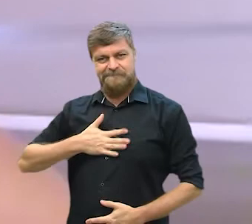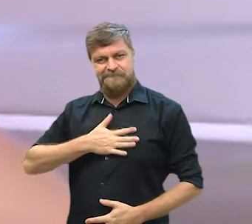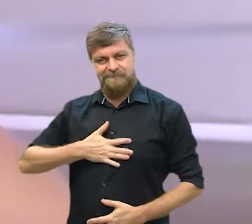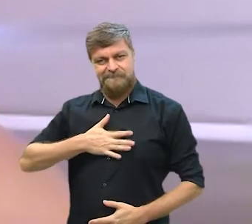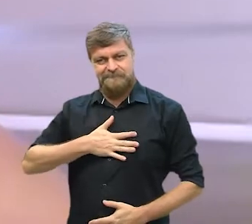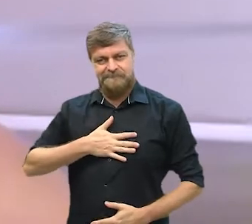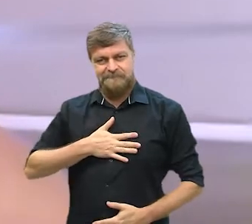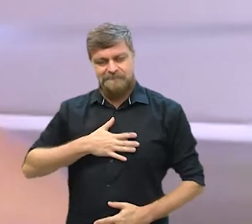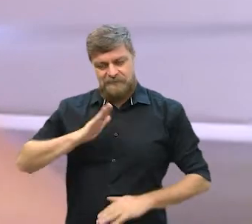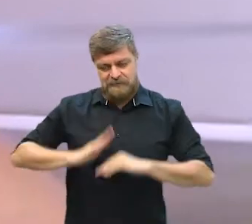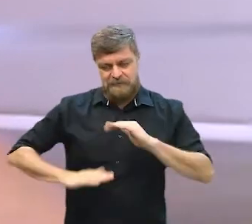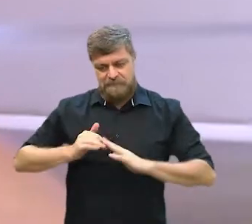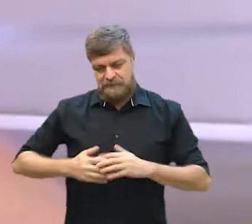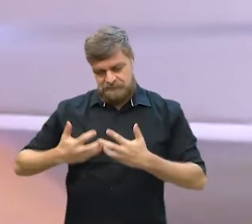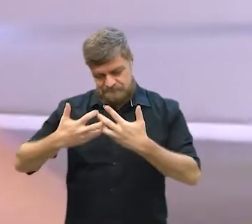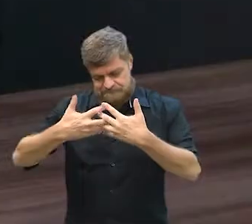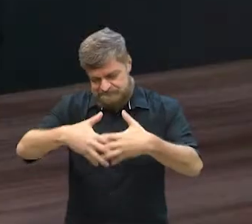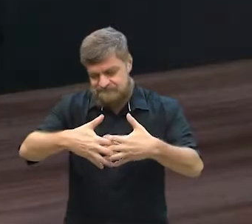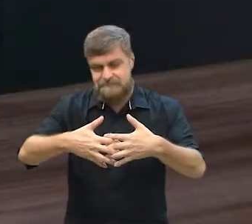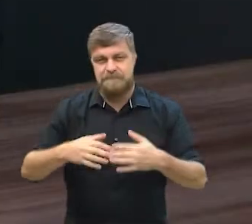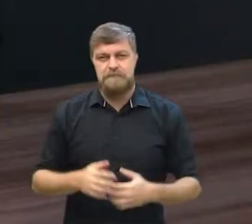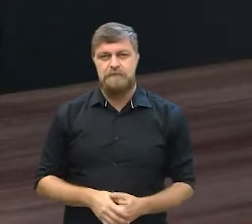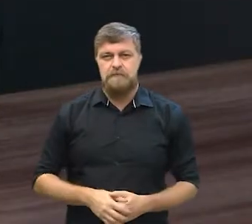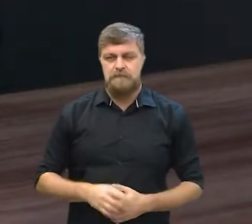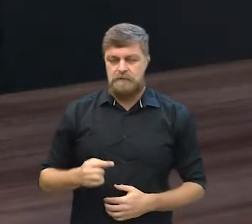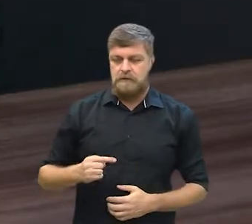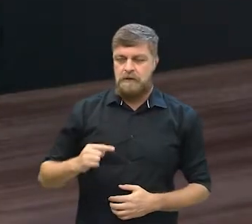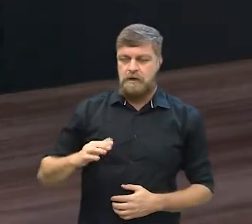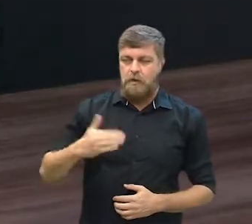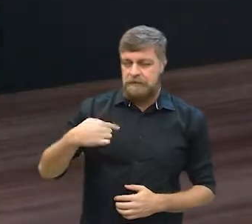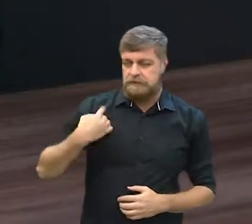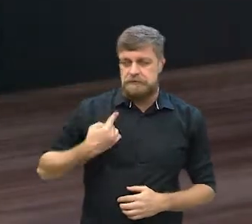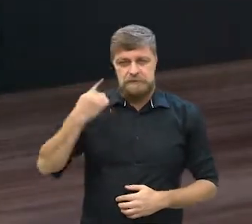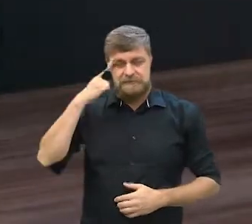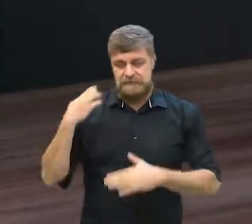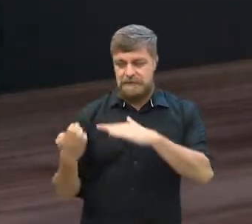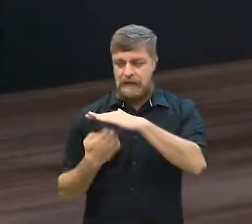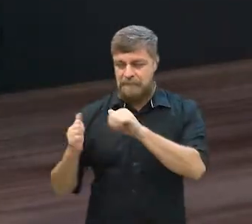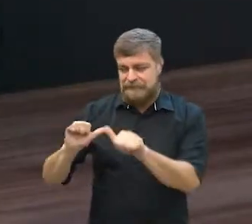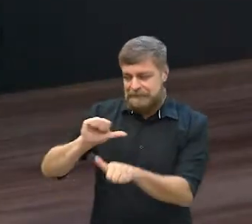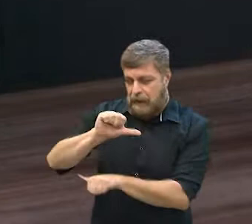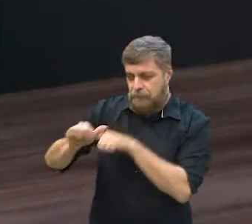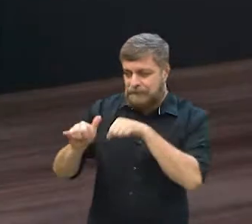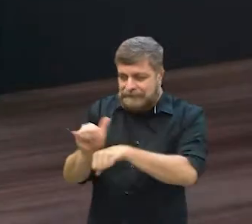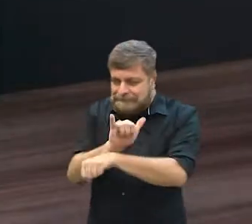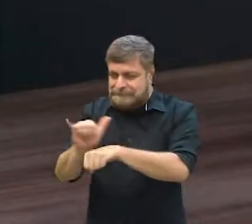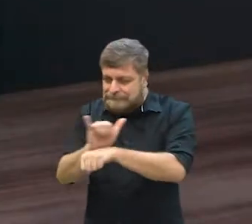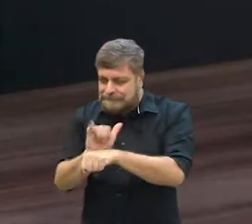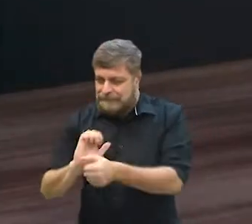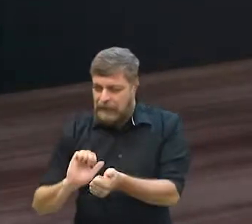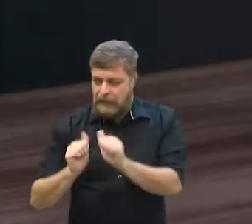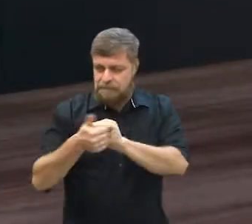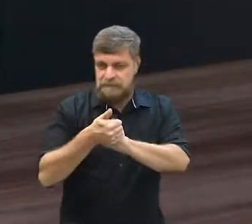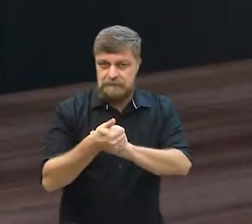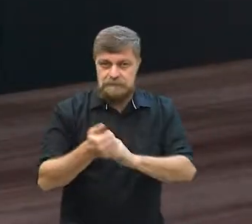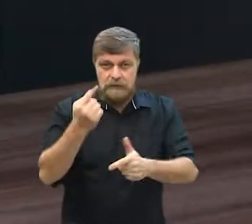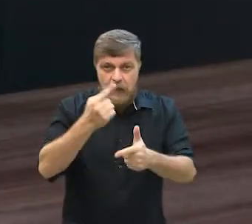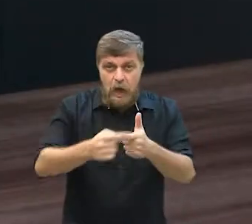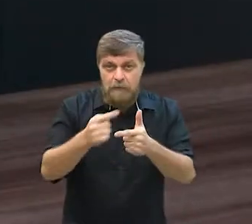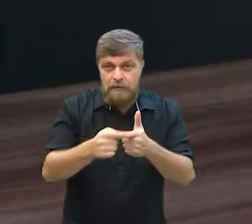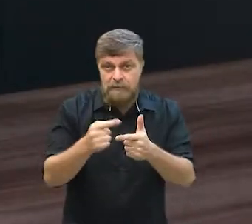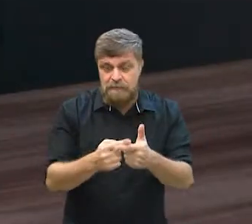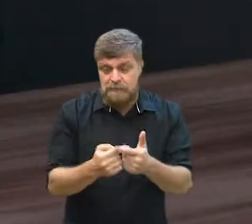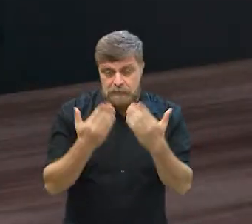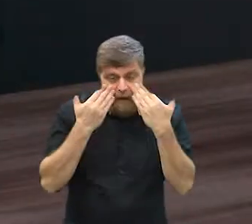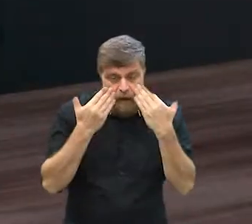e estamos dando como dever cumprido. Quando a gente fala, Ludmila, em remodelar um modelo de negócio diante de um problema